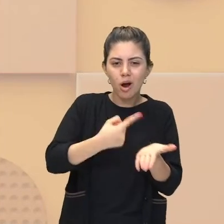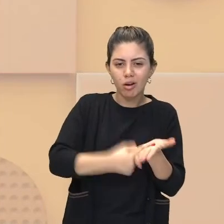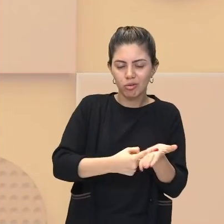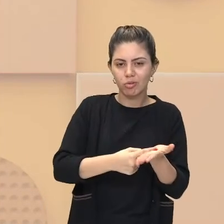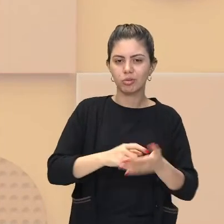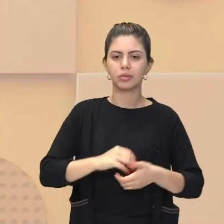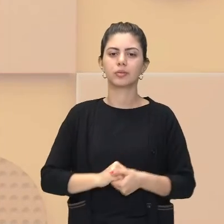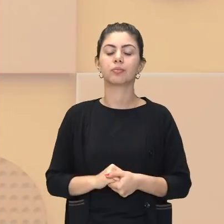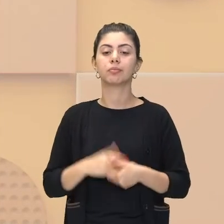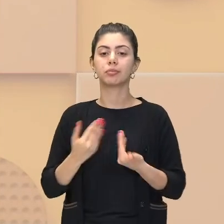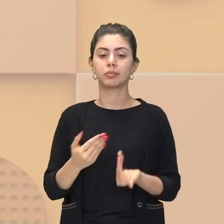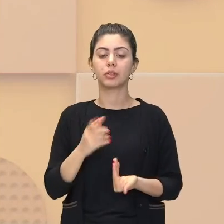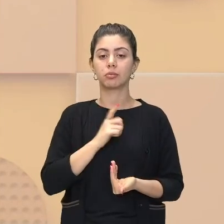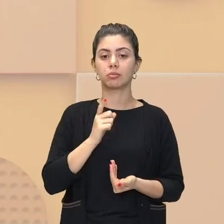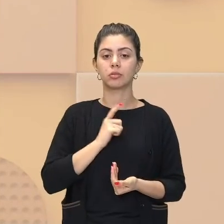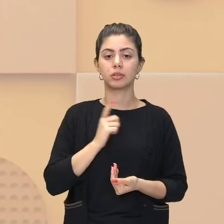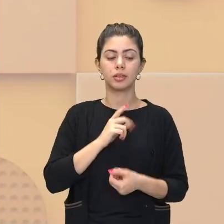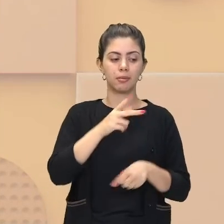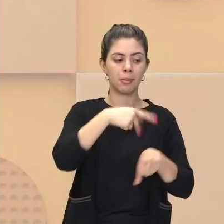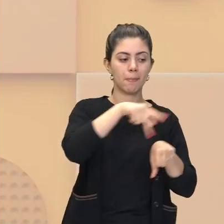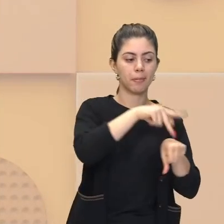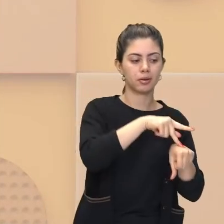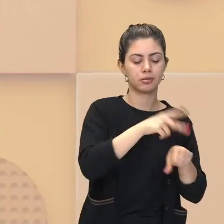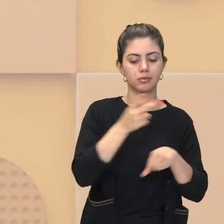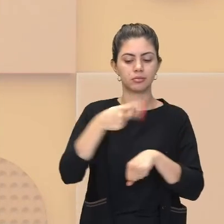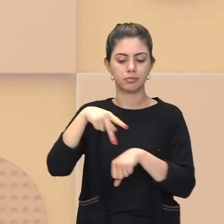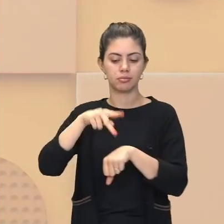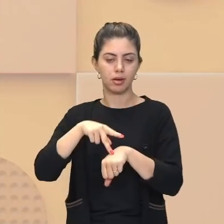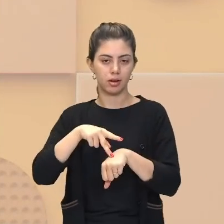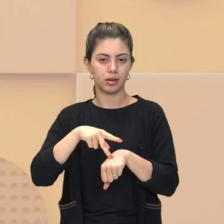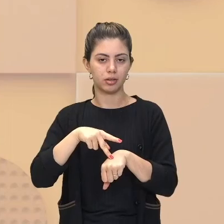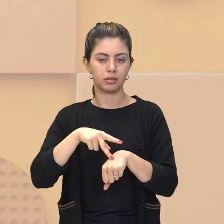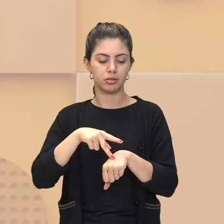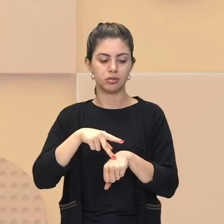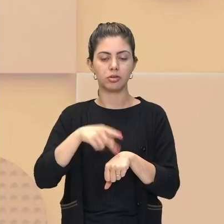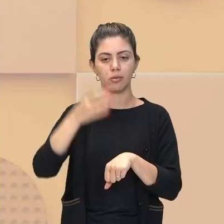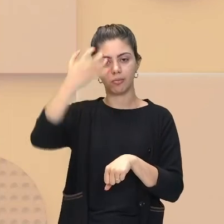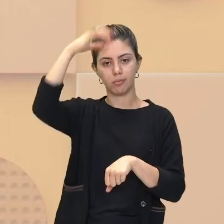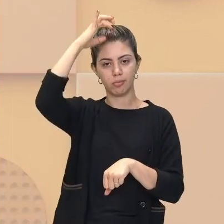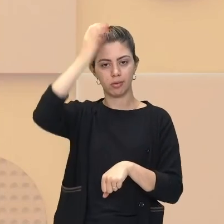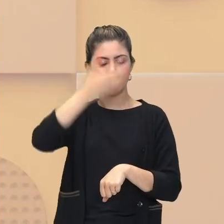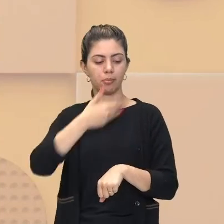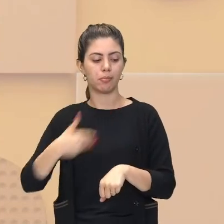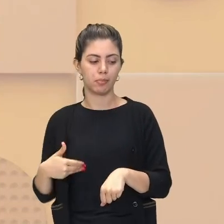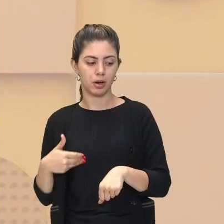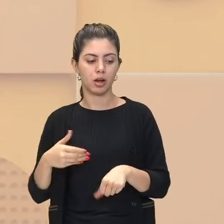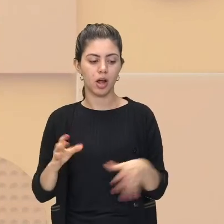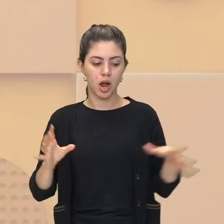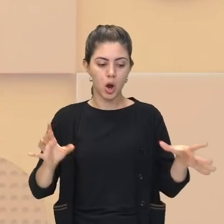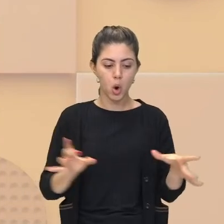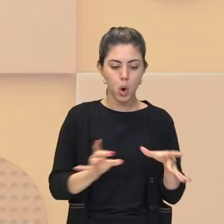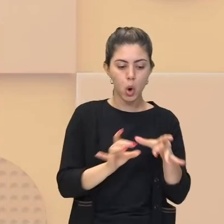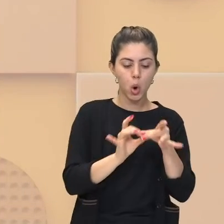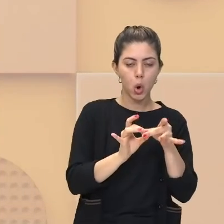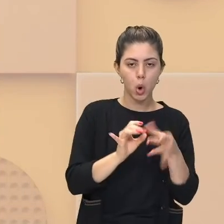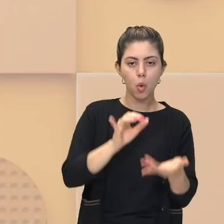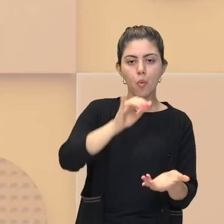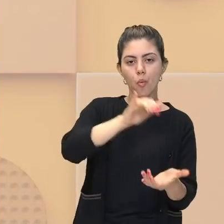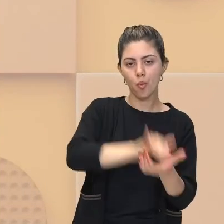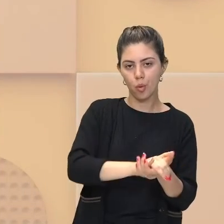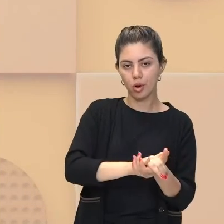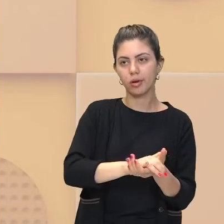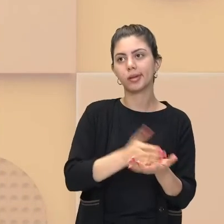nós temos a união de duas casas muito importantes, de dois reinos importantes na Península Ibérica, nós temos início